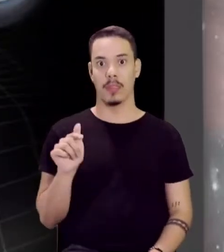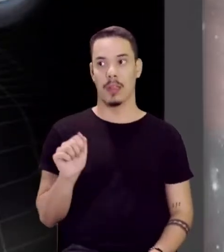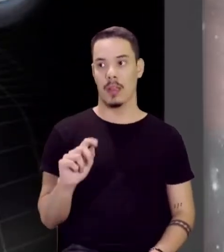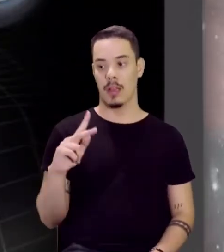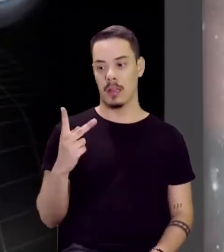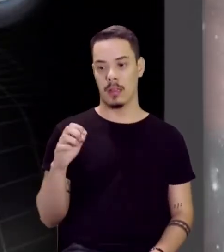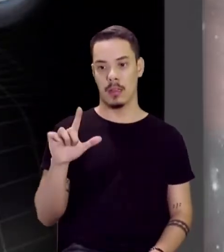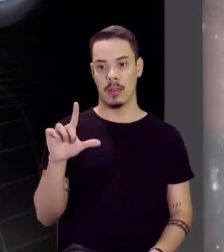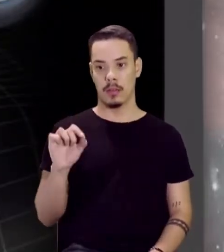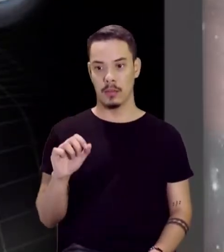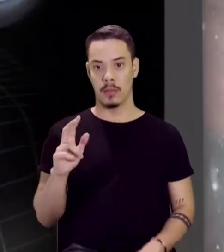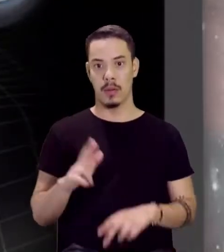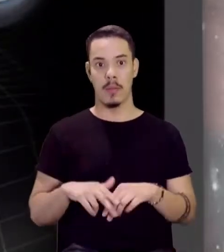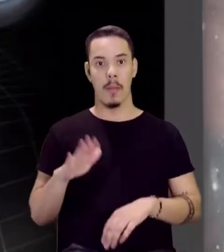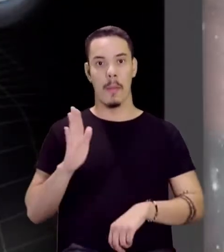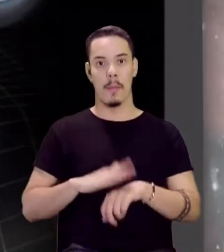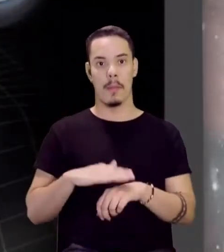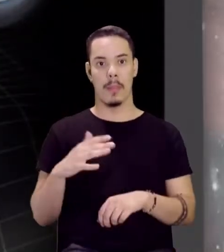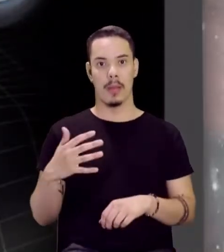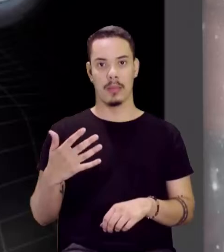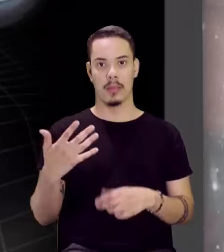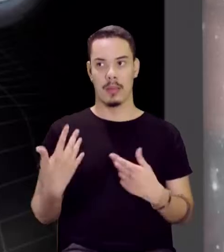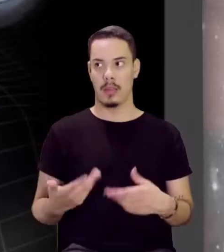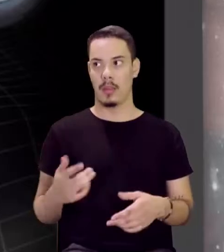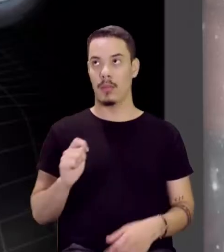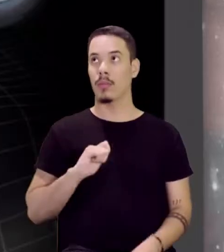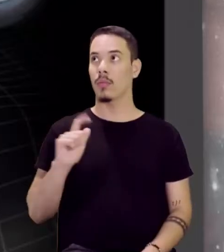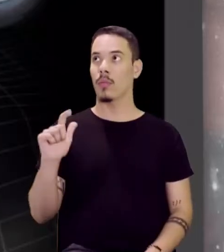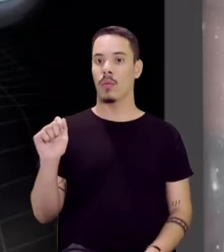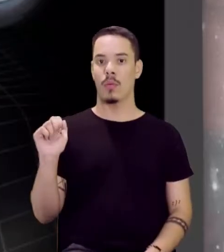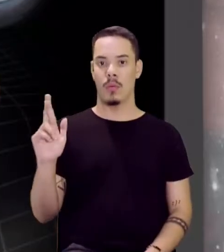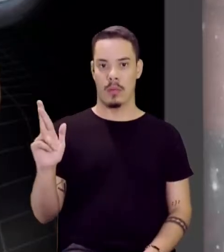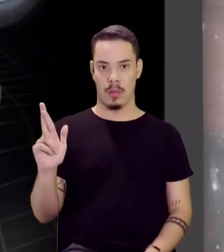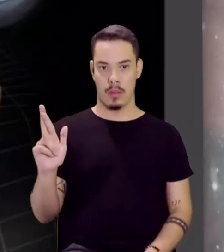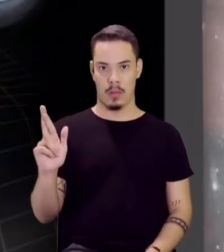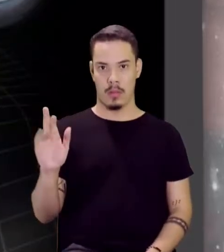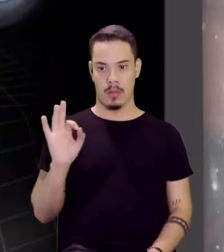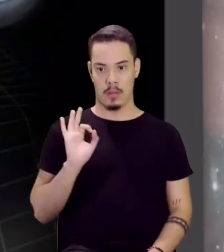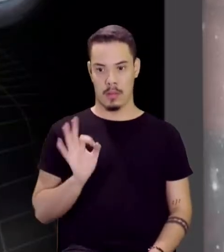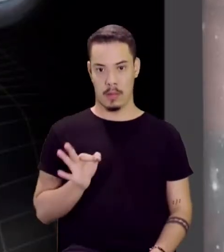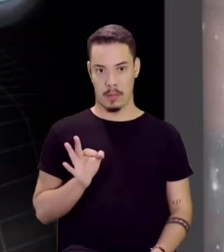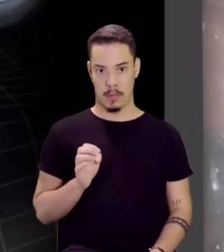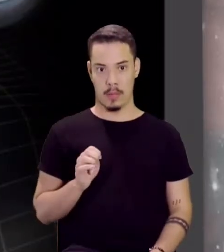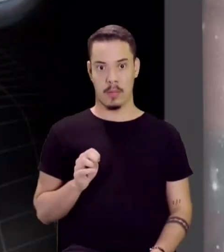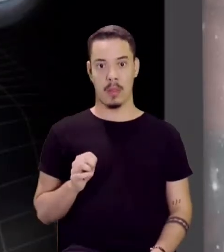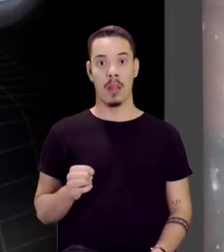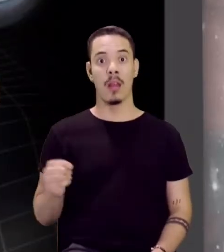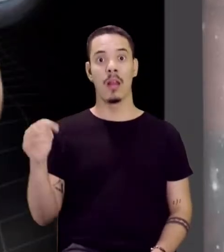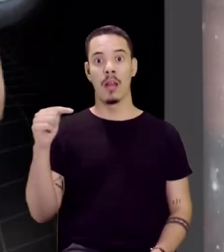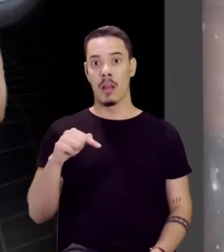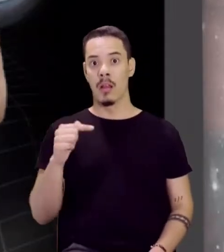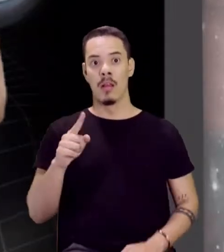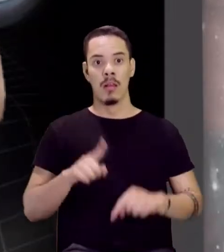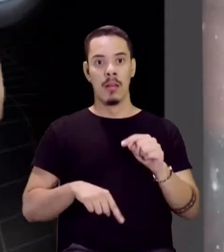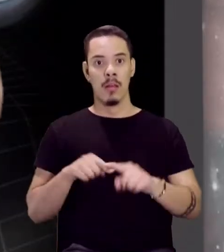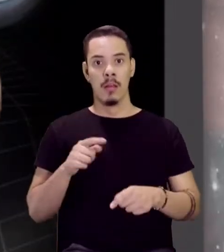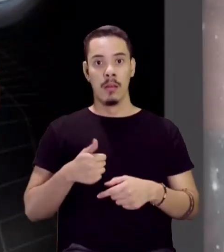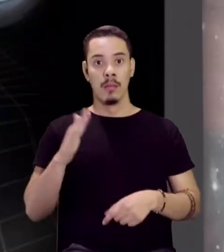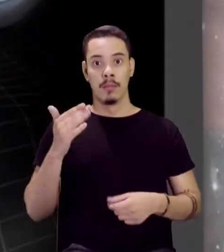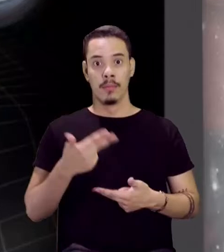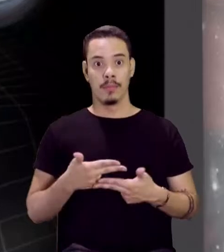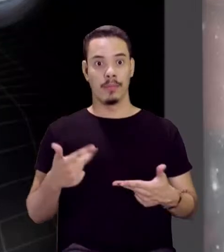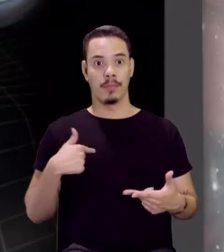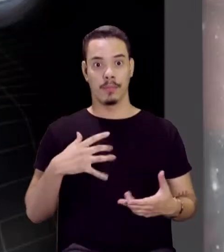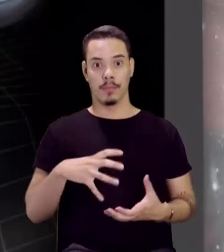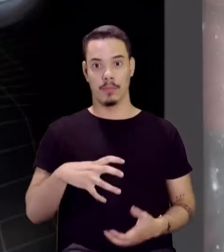fica mais leve que o ar. Isso. Como o ar é um fluido e esse outro é mais leve, o ar exerce uma